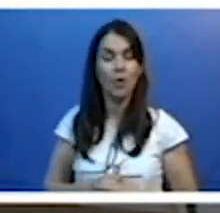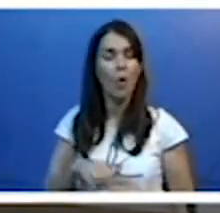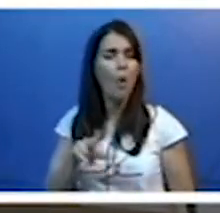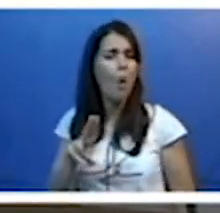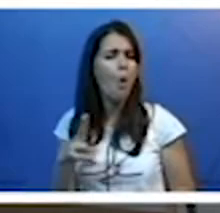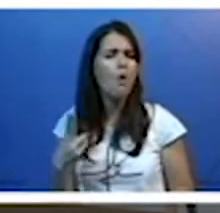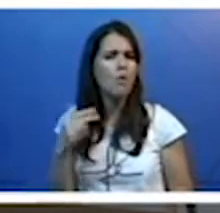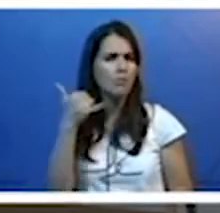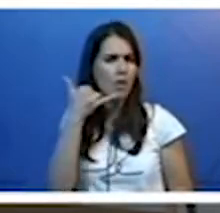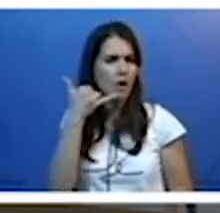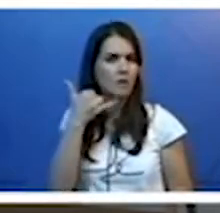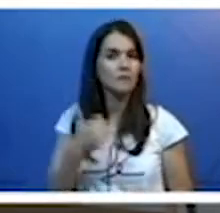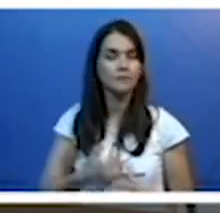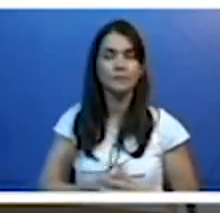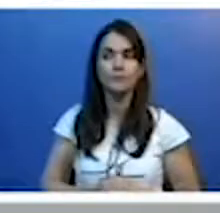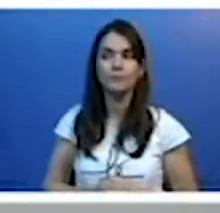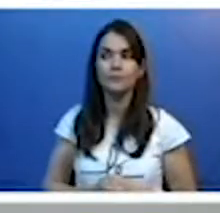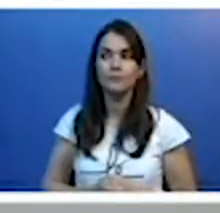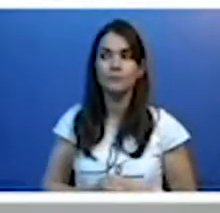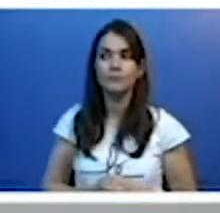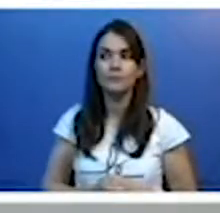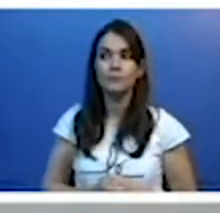a gente pode cortar aqui, ó.